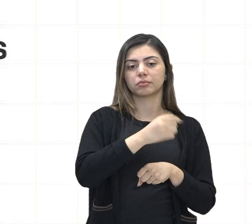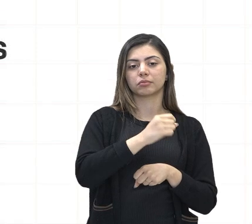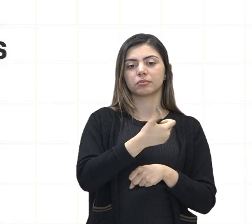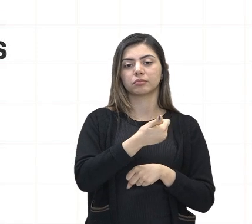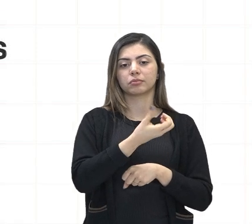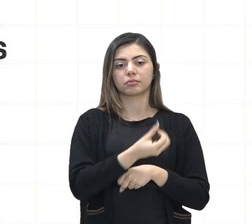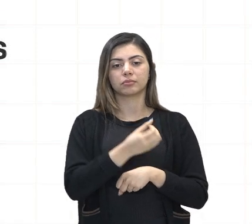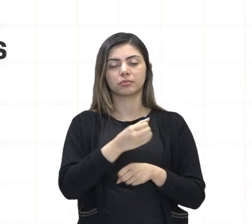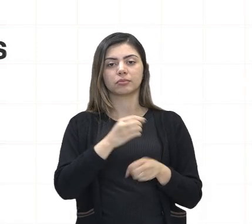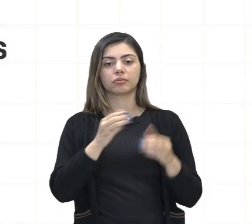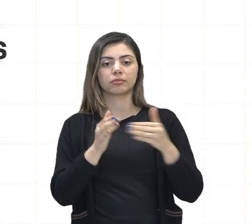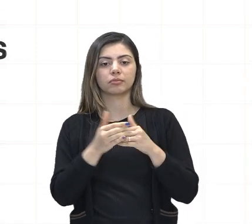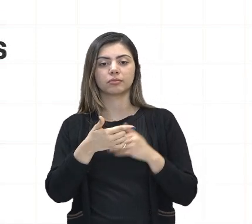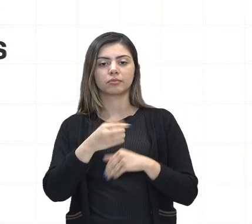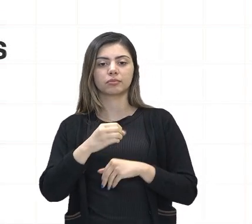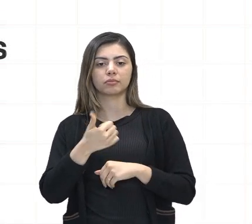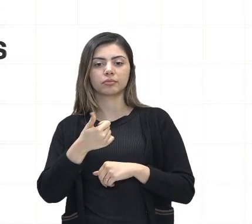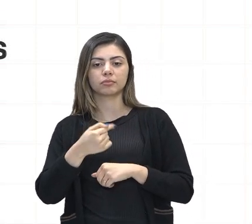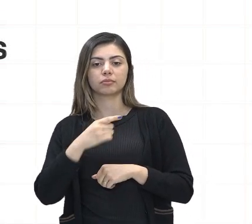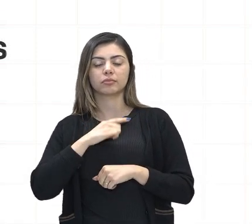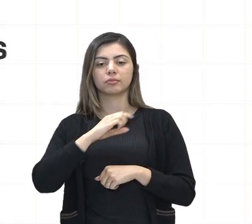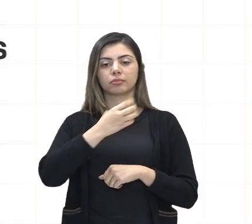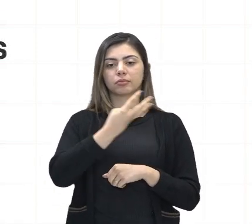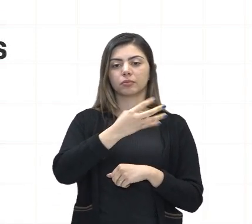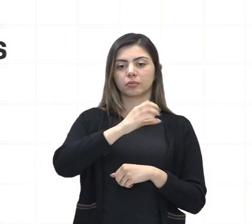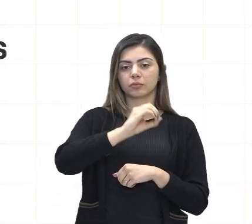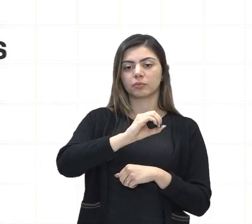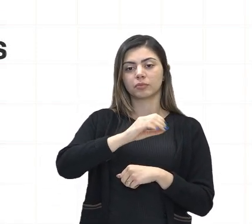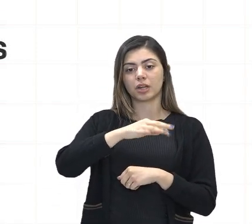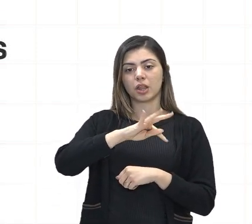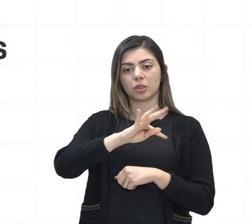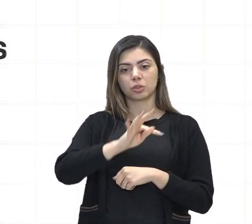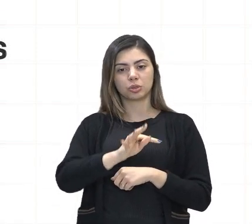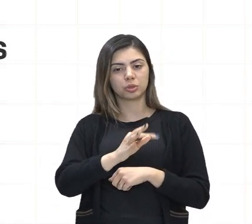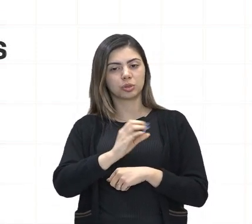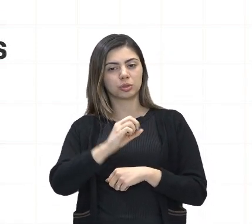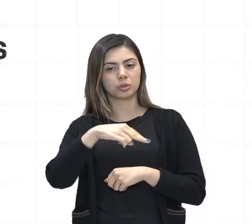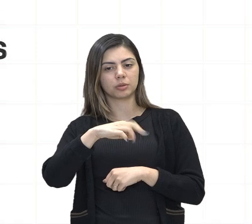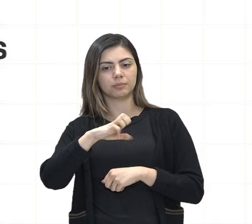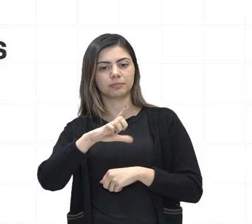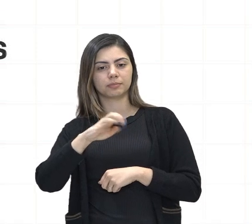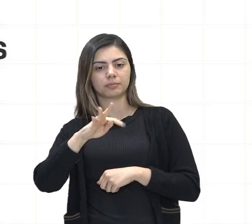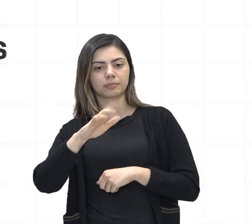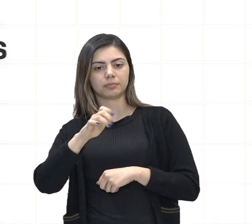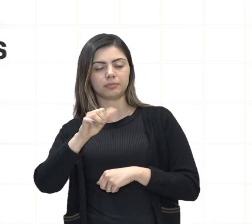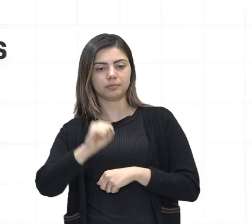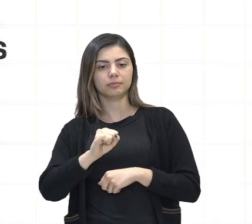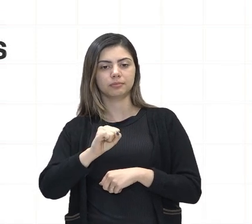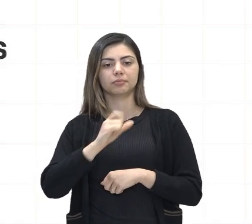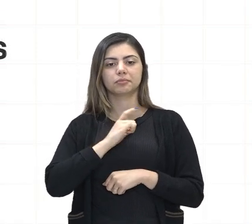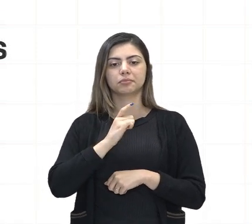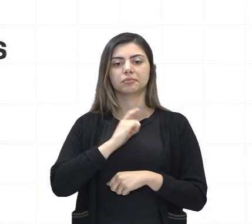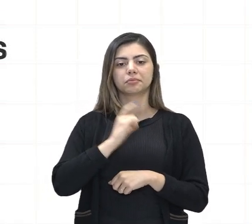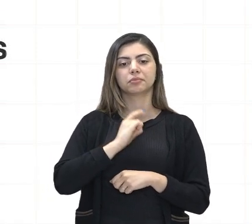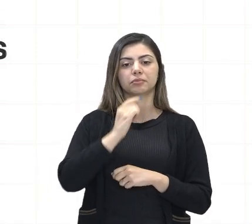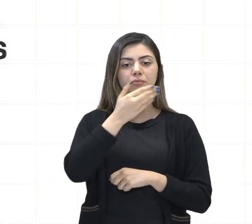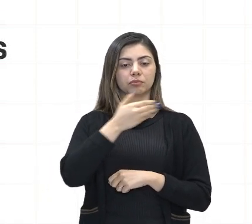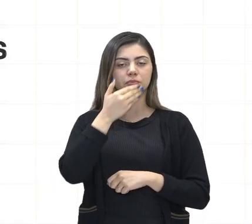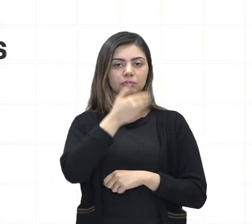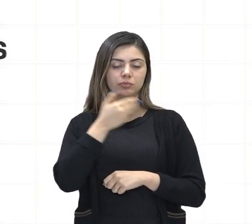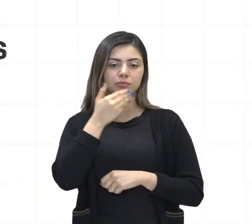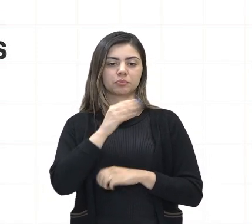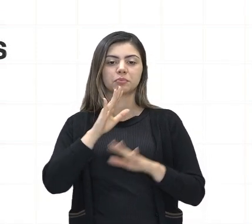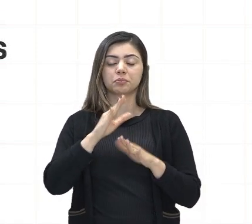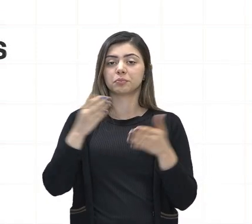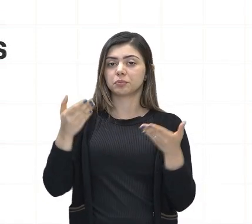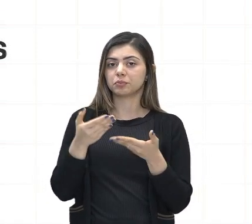40 toneladas por hectare de açúcar, cana-de-açúcar, enfim, né? Já o Brasil, para você ter uma ideia, que é o maior produtor